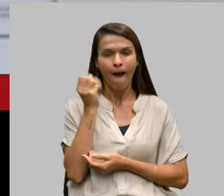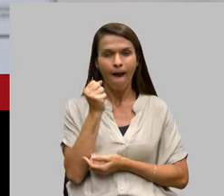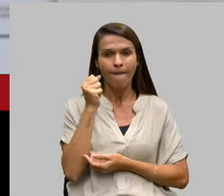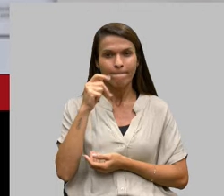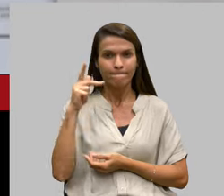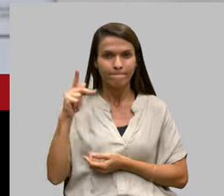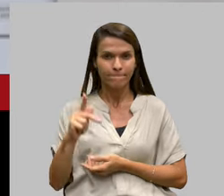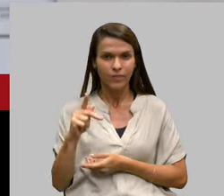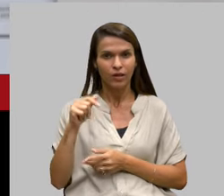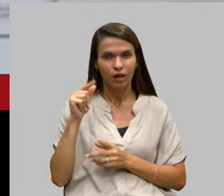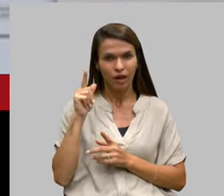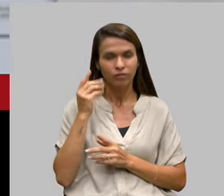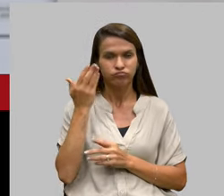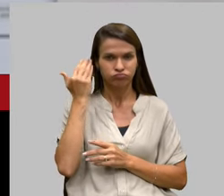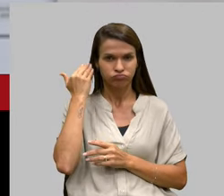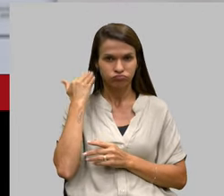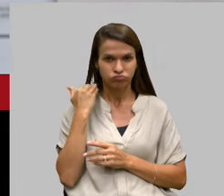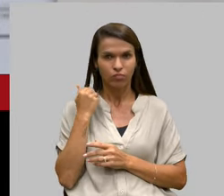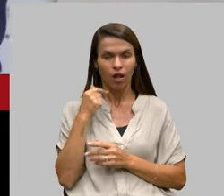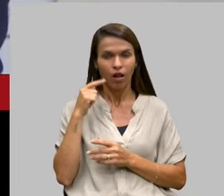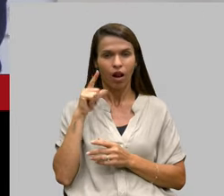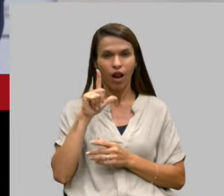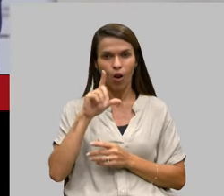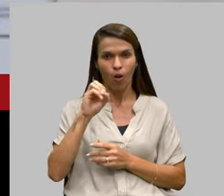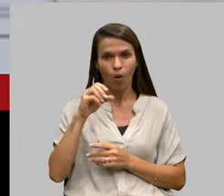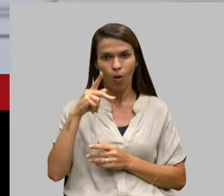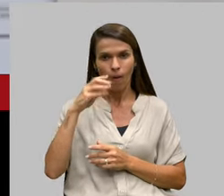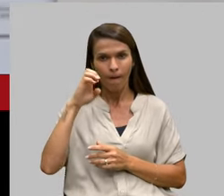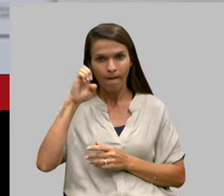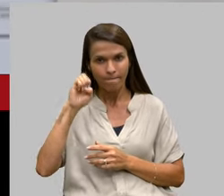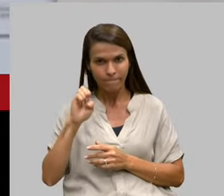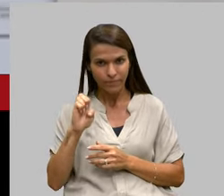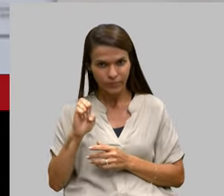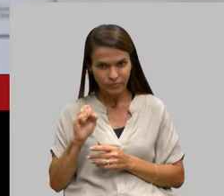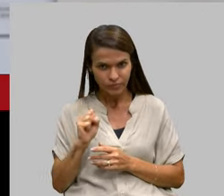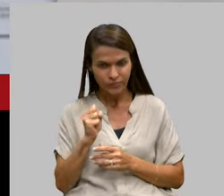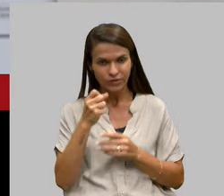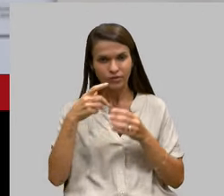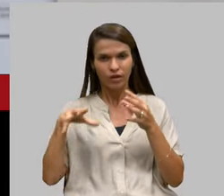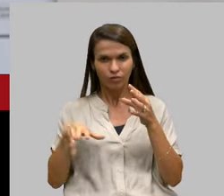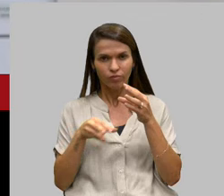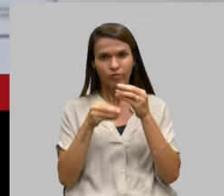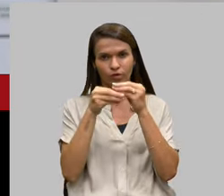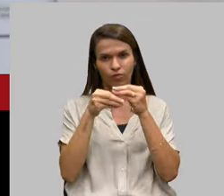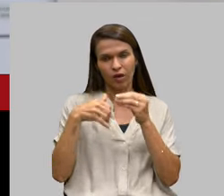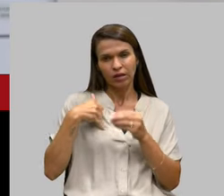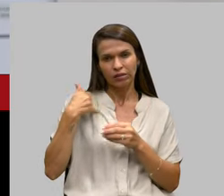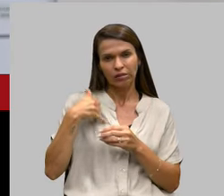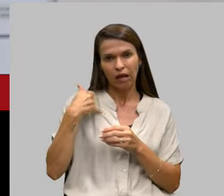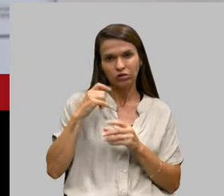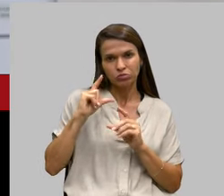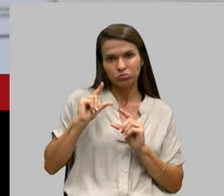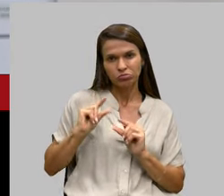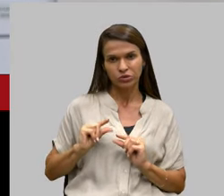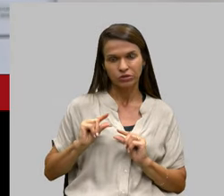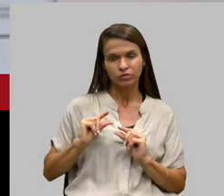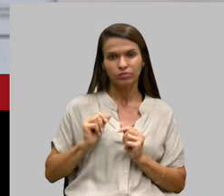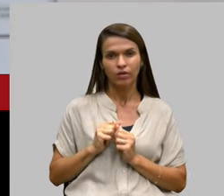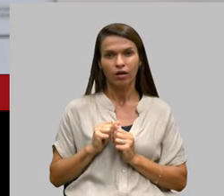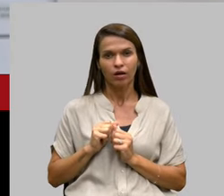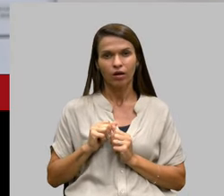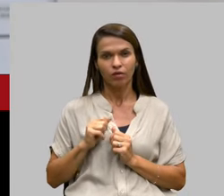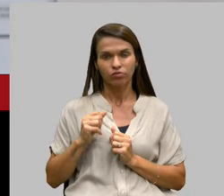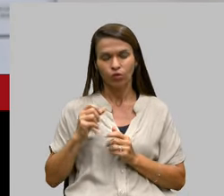criada lá na Lopes ela foi implementada pasma e os senhores que não talvez não tenham esse conhecimento com idade mínima a aposentadoria especial quandoo da